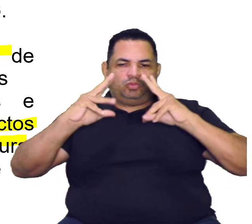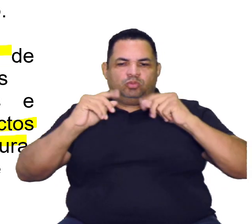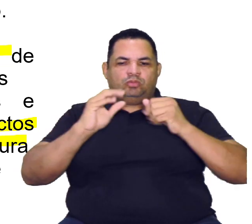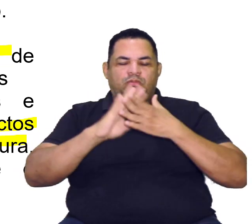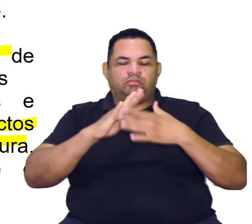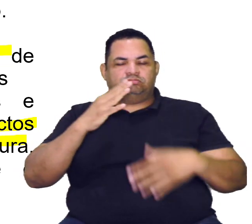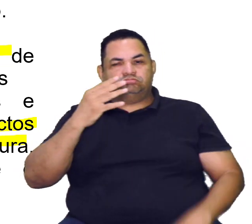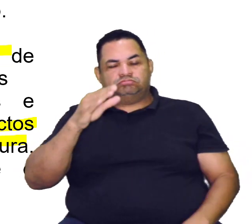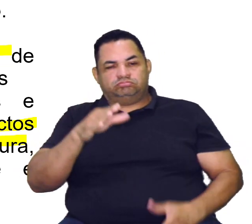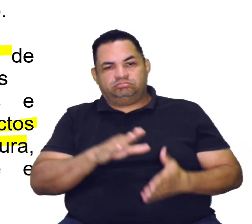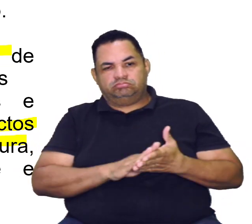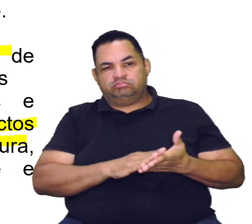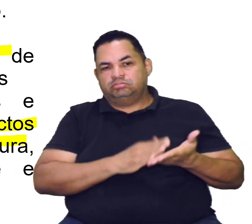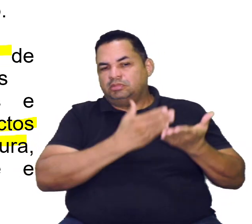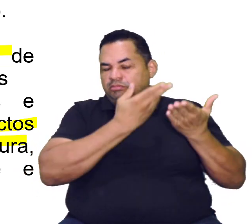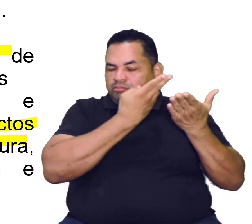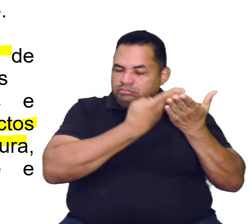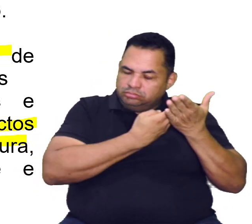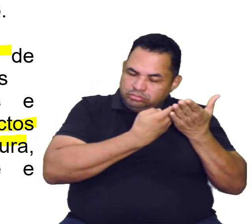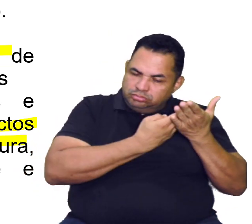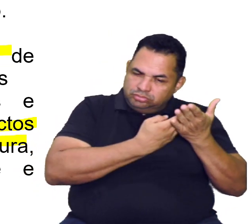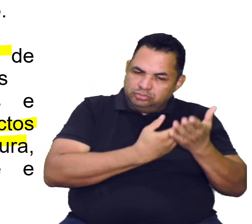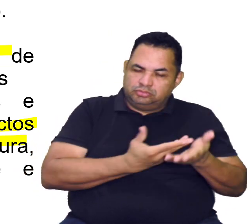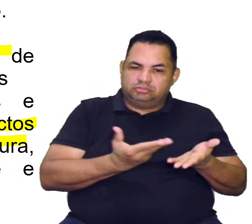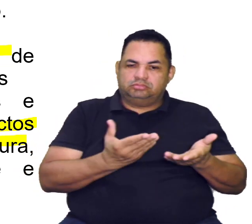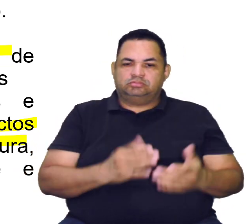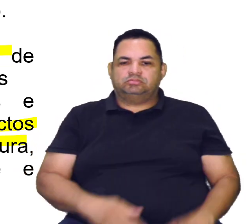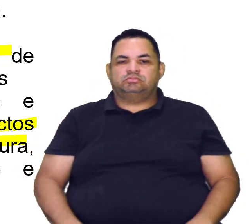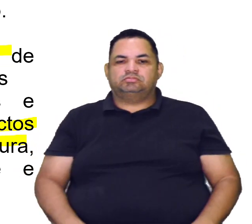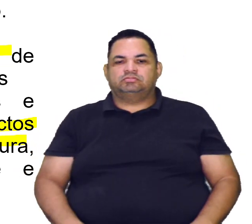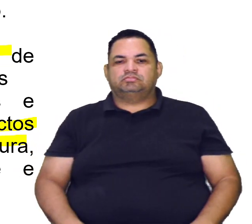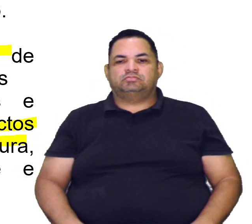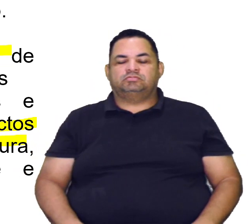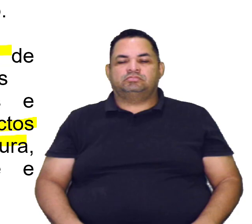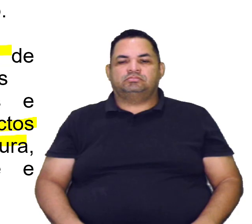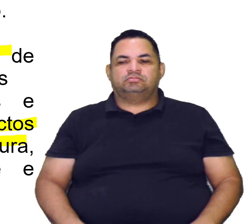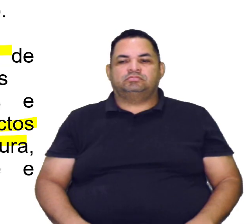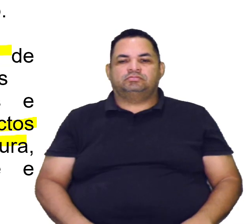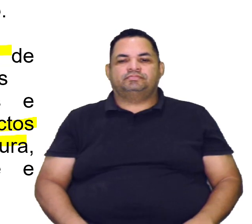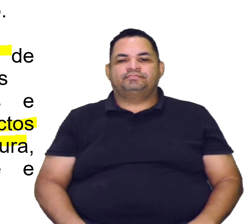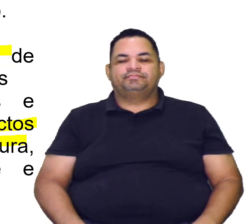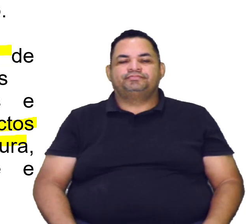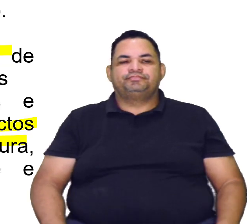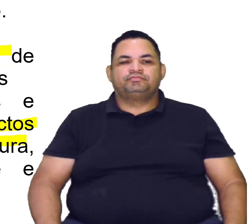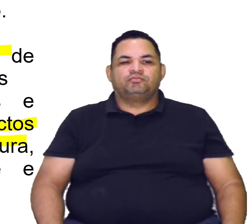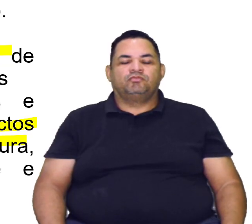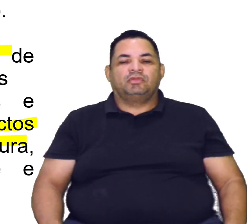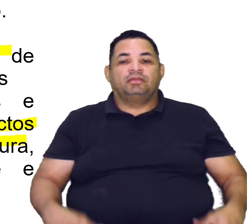meu sono, a minha disposição. Então, de novo a palavra